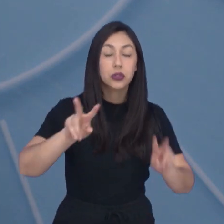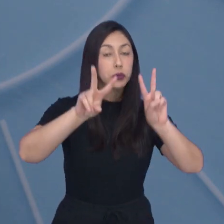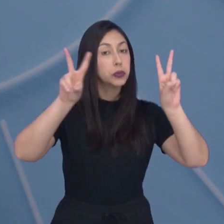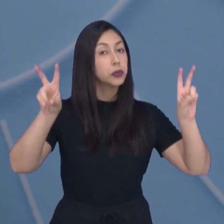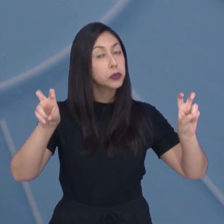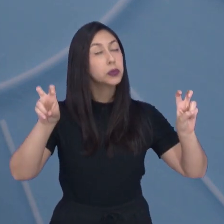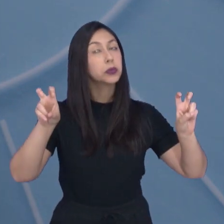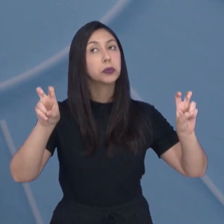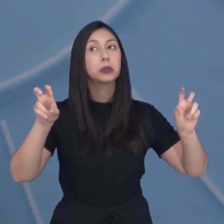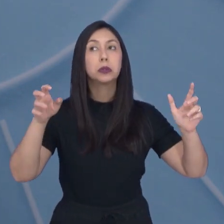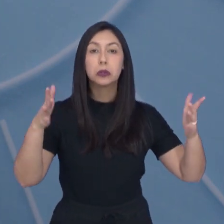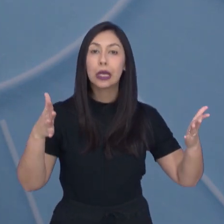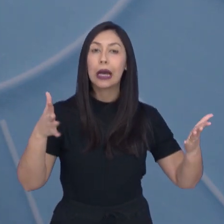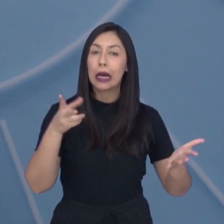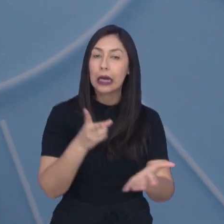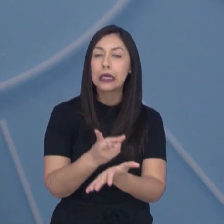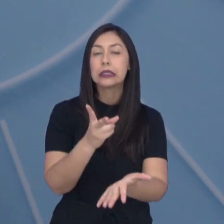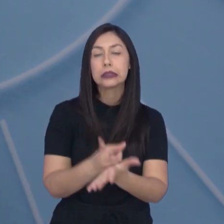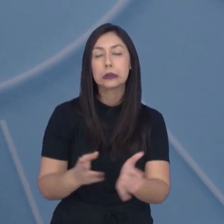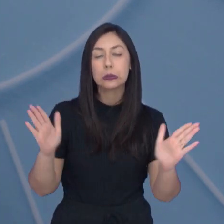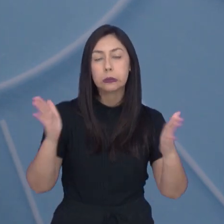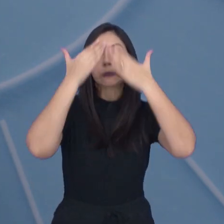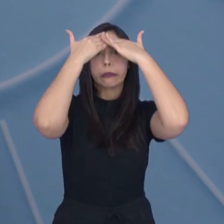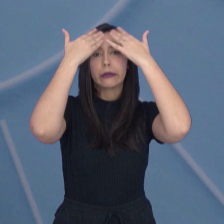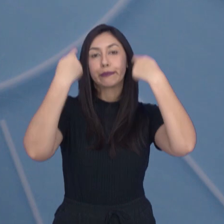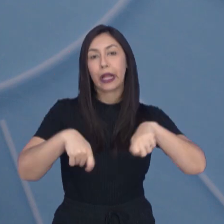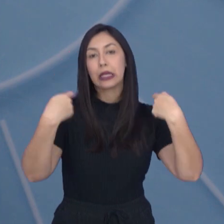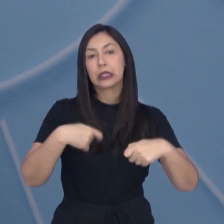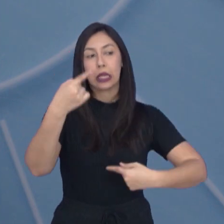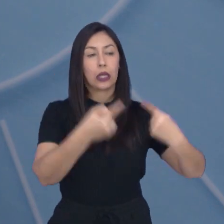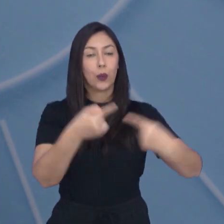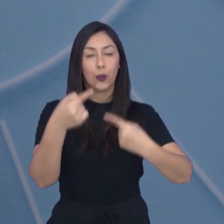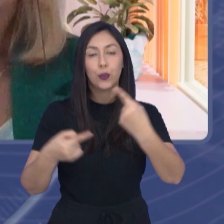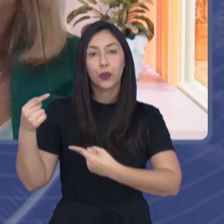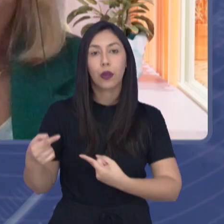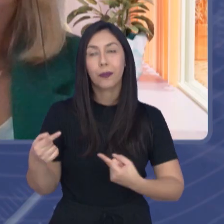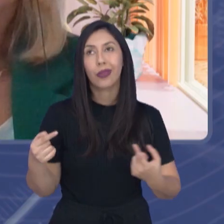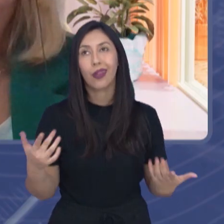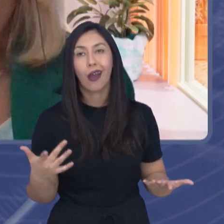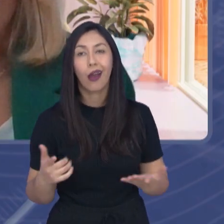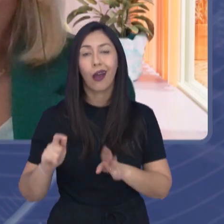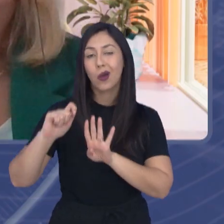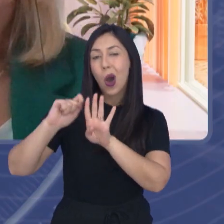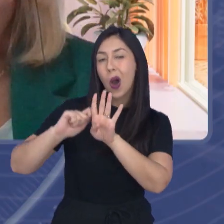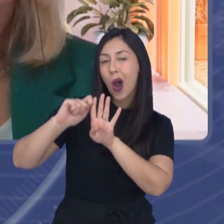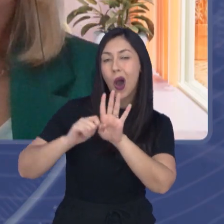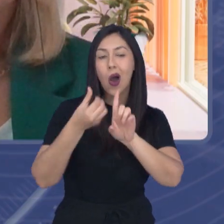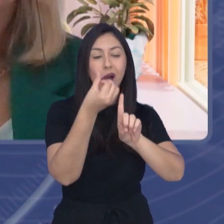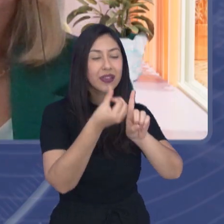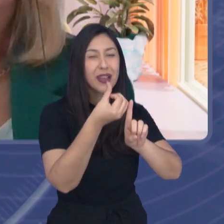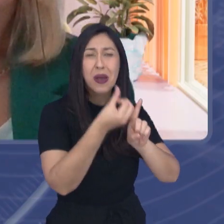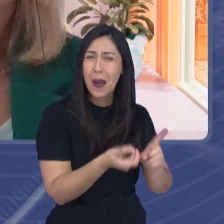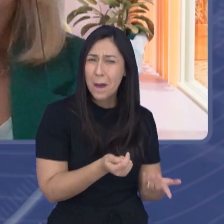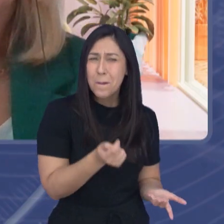ainda é um tabu, né? Precisa ser muito discutido. Quando a gente pensa em 4 ali 6 meses, ainda é um período